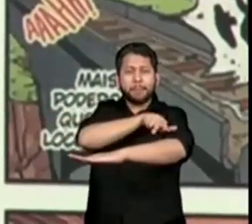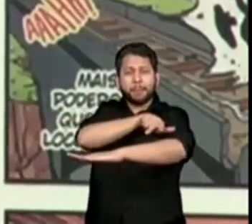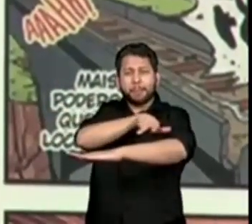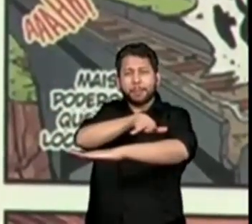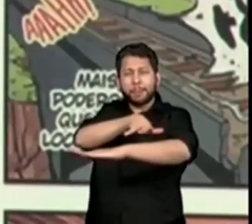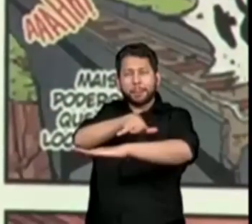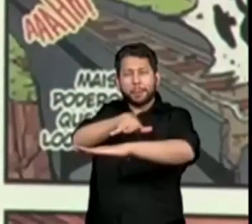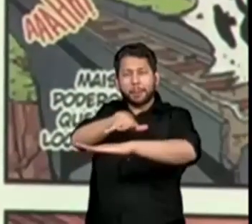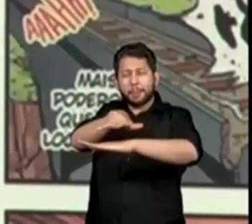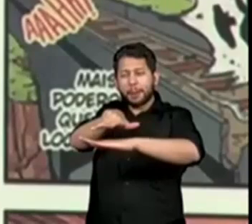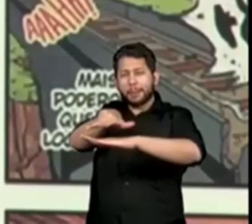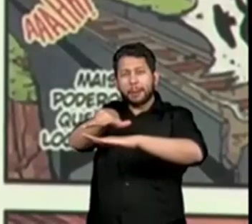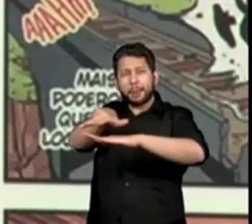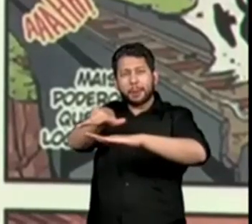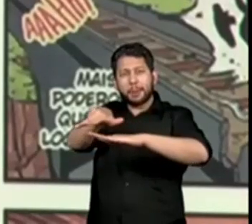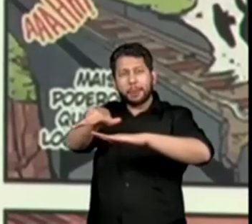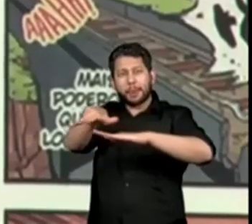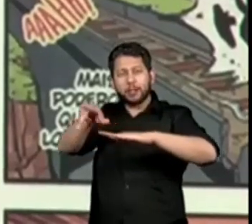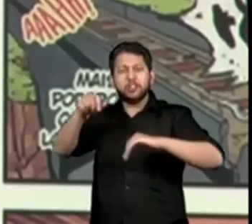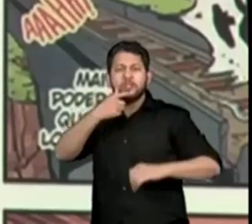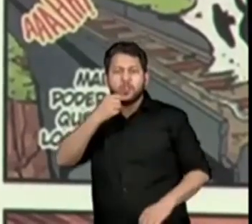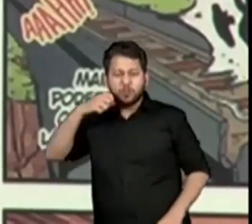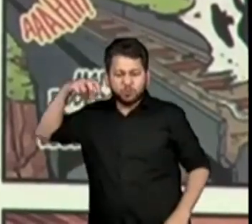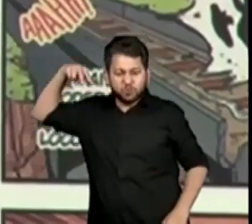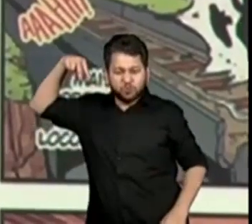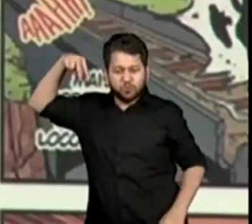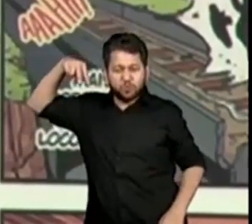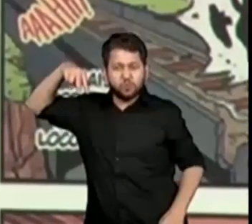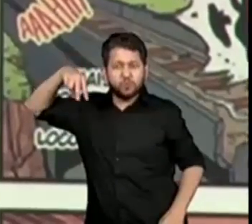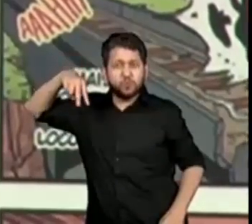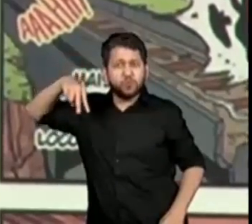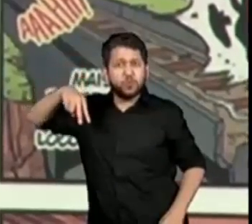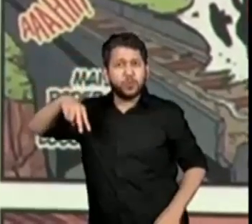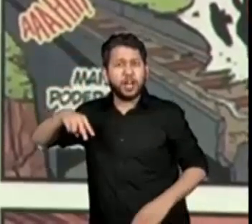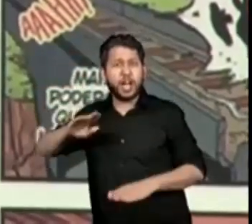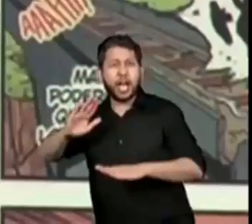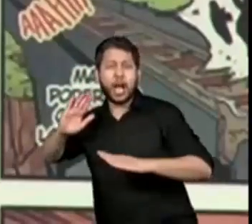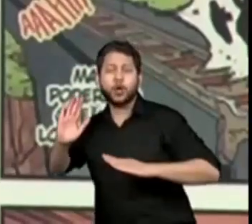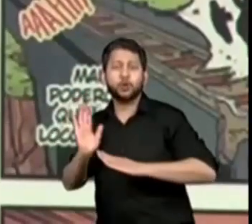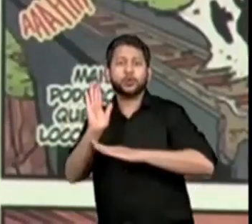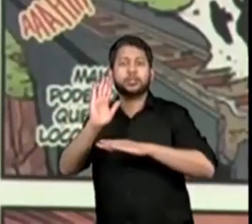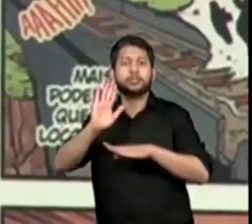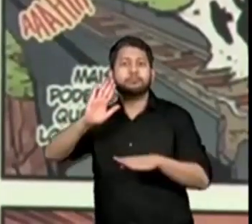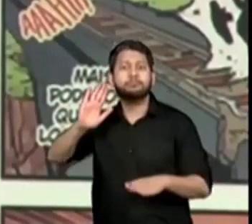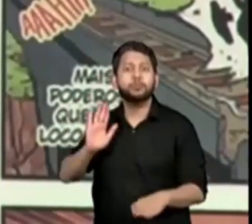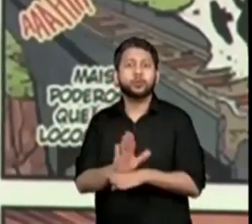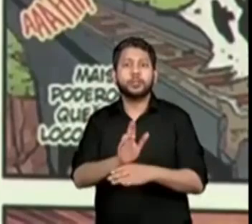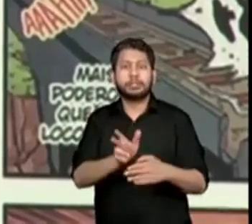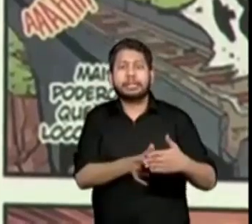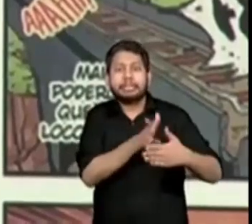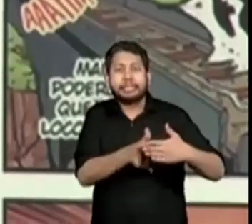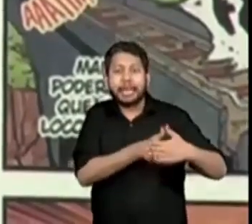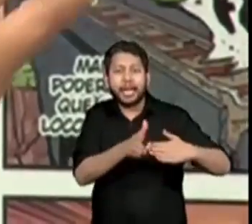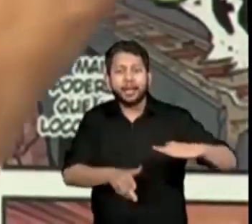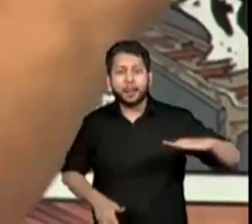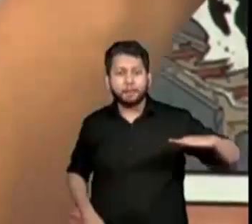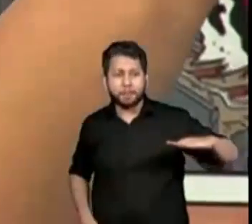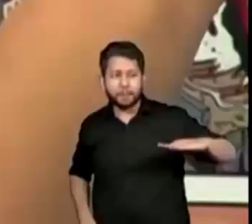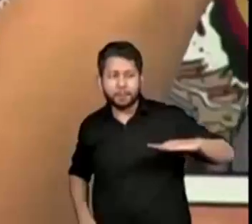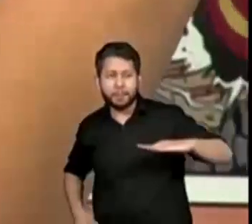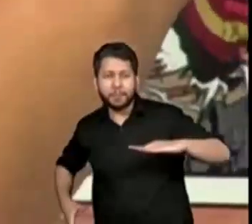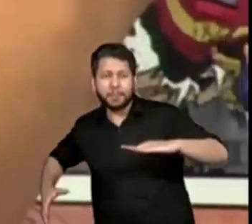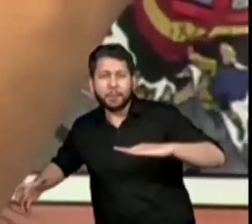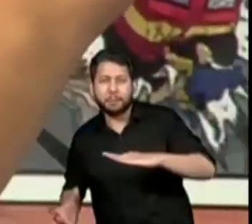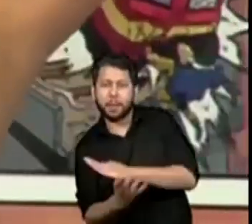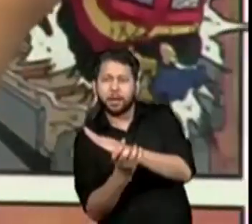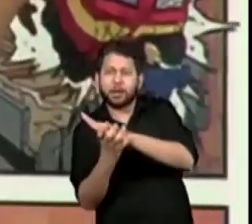um trilho que está partido para tentar resgatar um trem. No